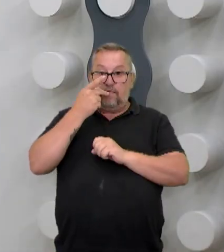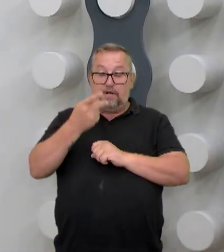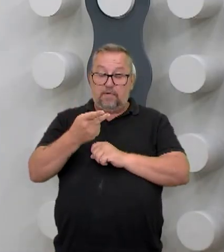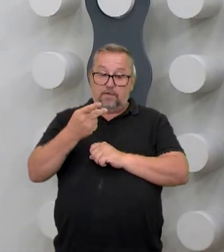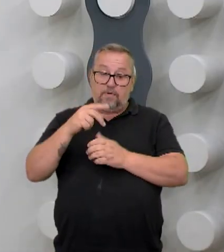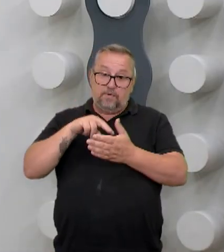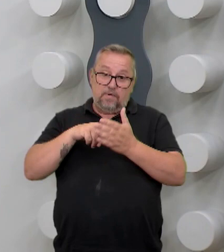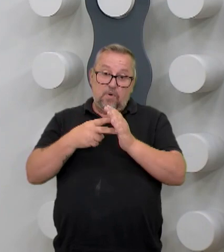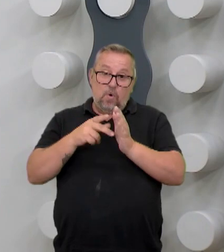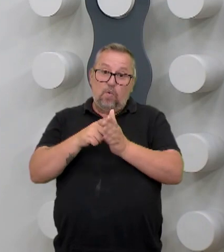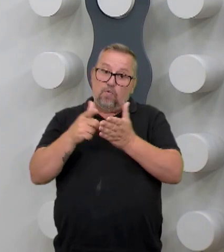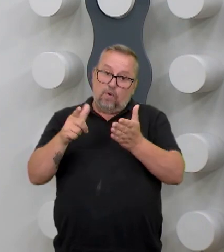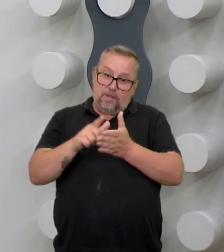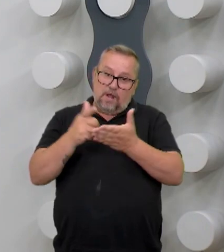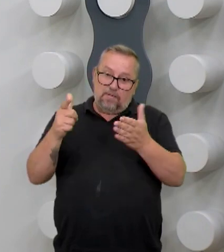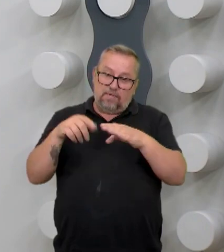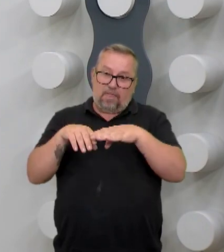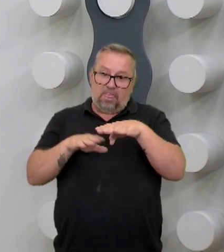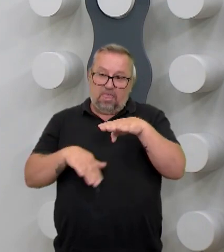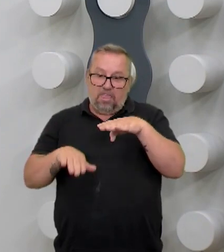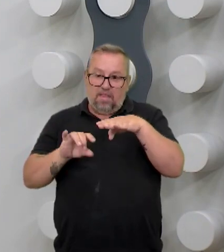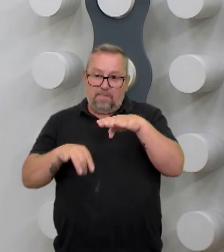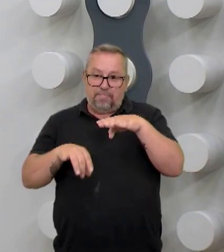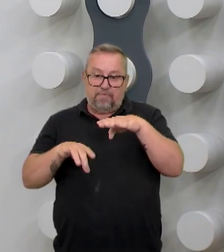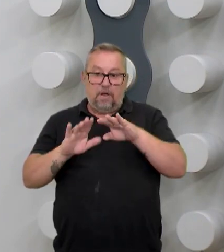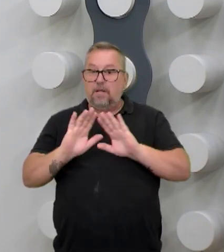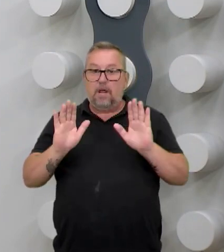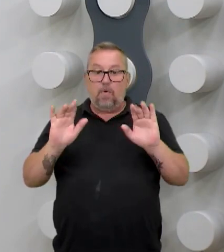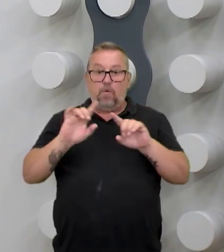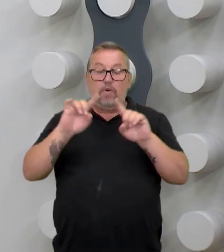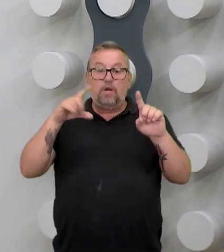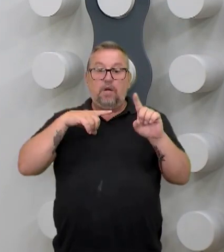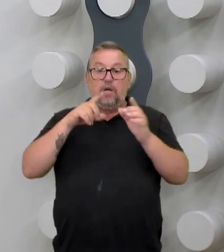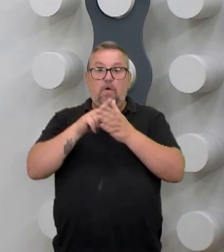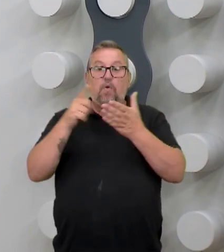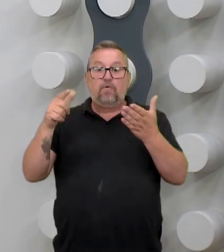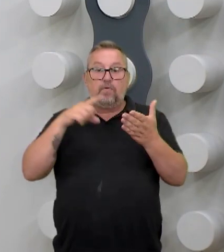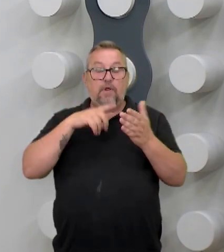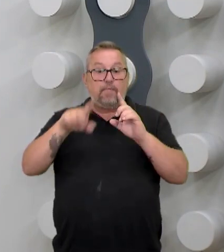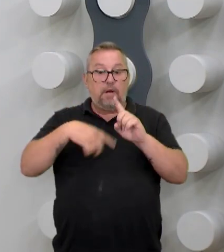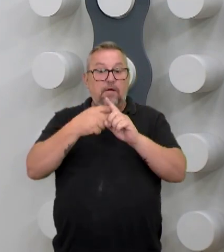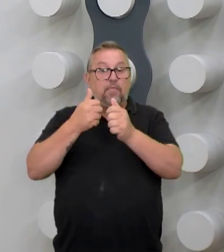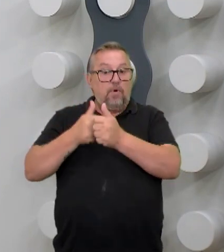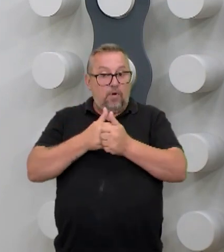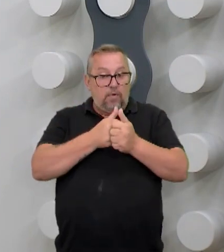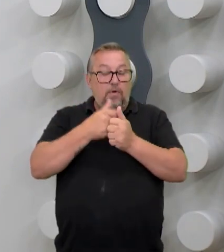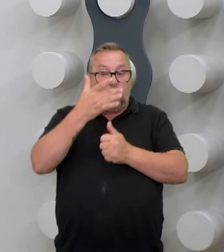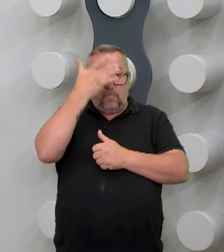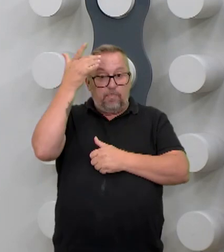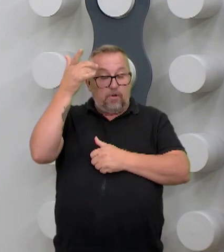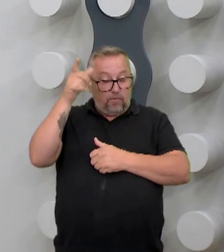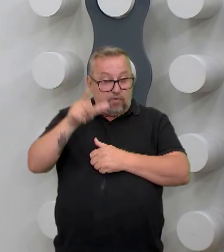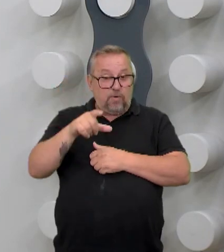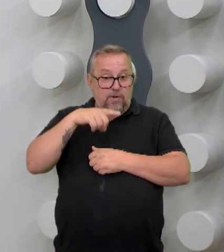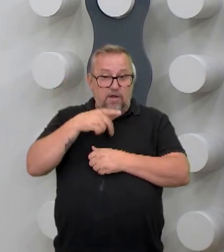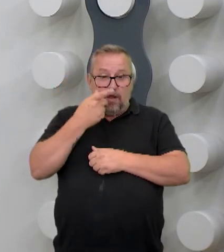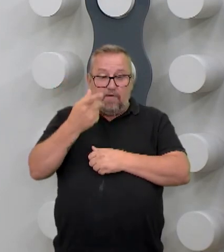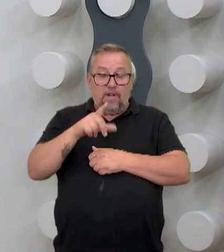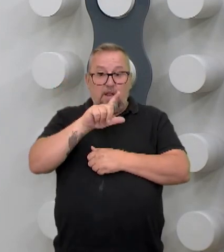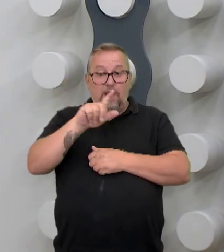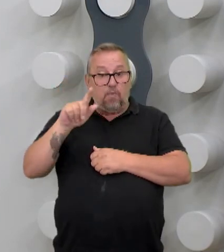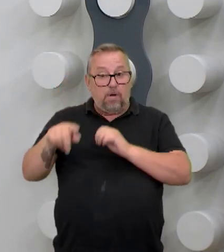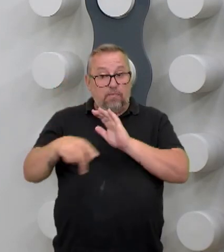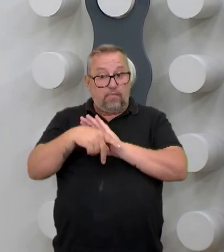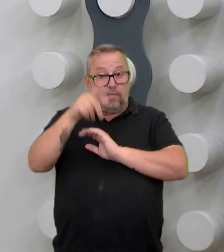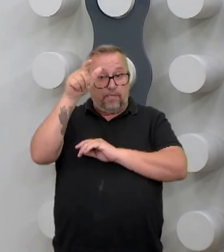dizer que o jornal ele passa a ter uma importância minoritária. Não, na verdade é porque o jornal está mais próximo das pessoas, então ele tem que falar a língua das pessoas.